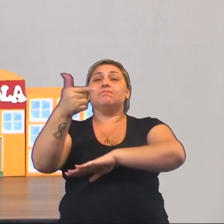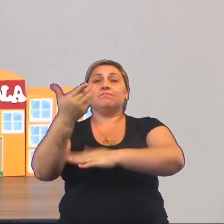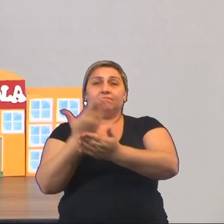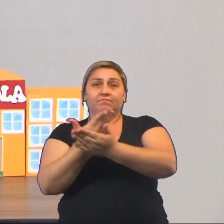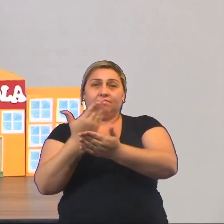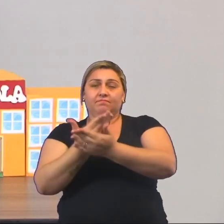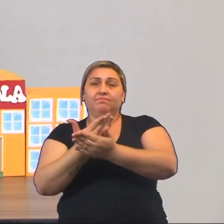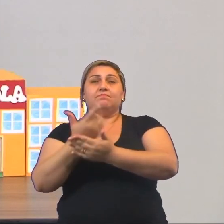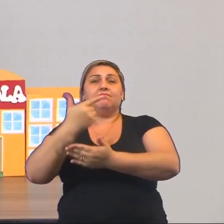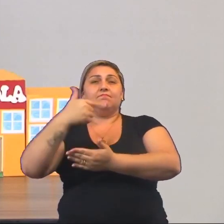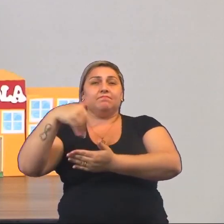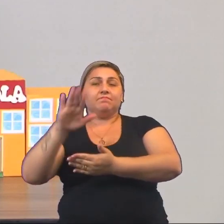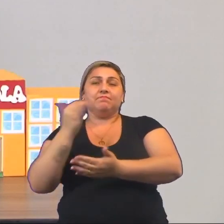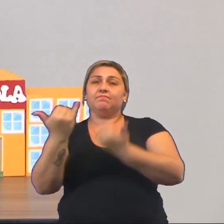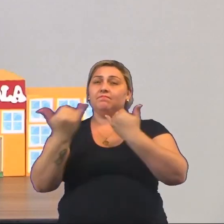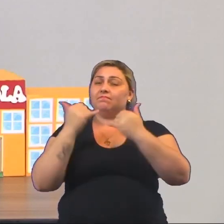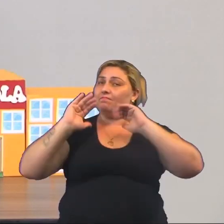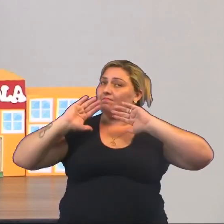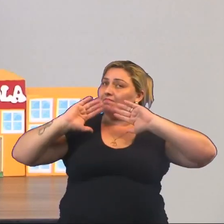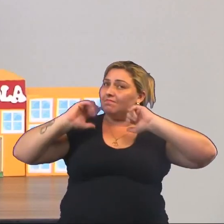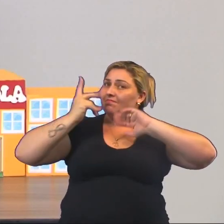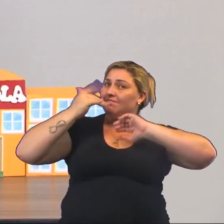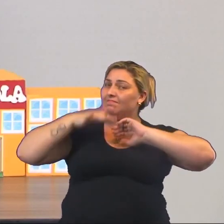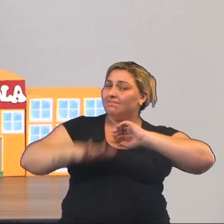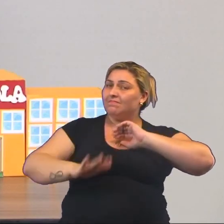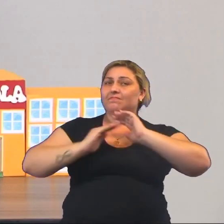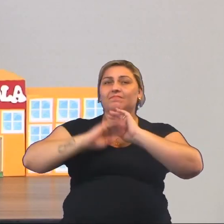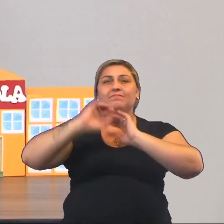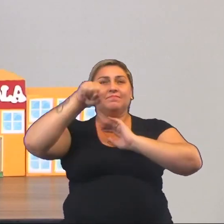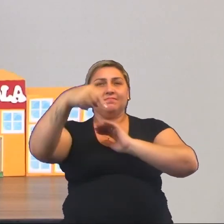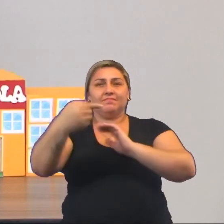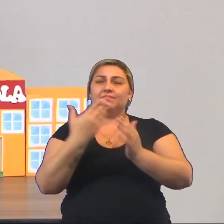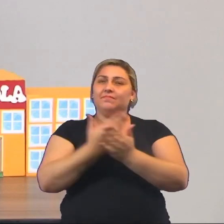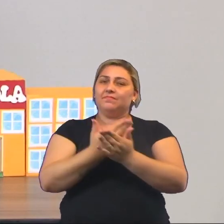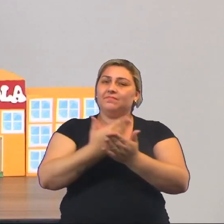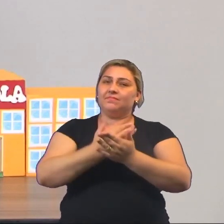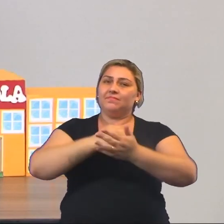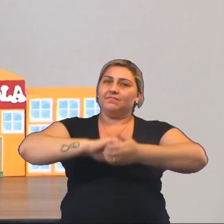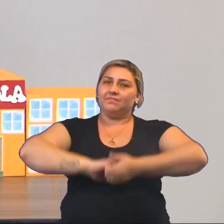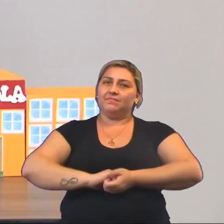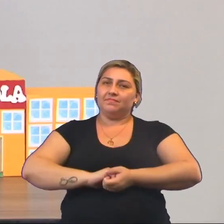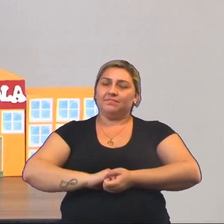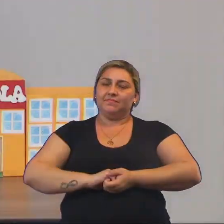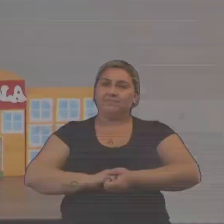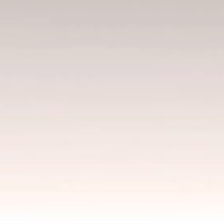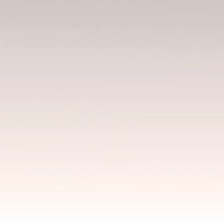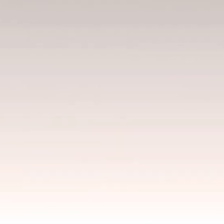aulas para mais informações. Tchau, tchau, crianças! Até a próxima aula!